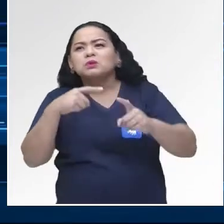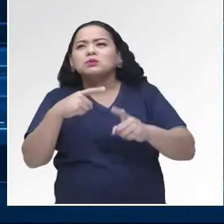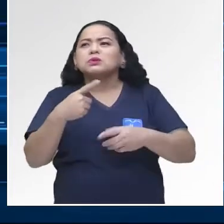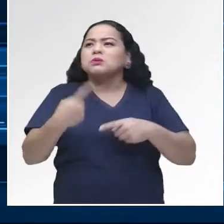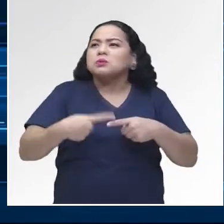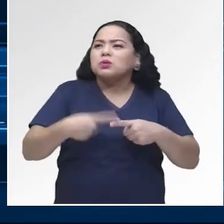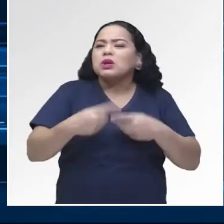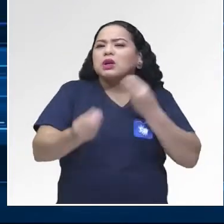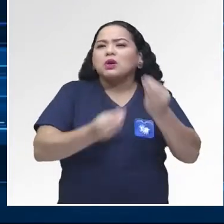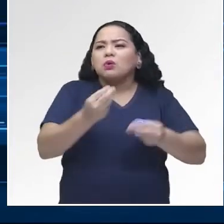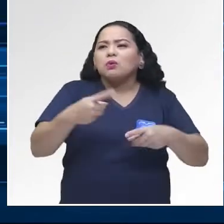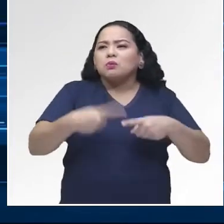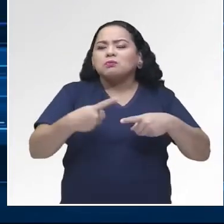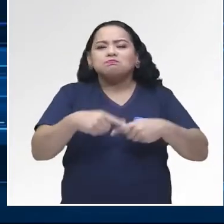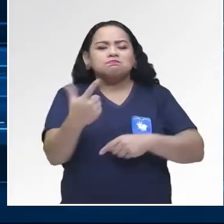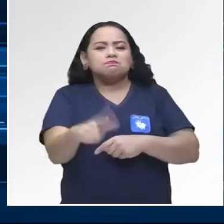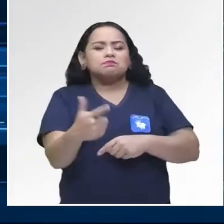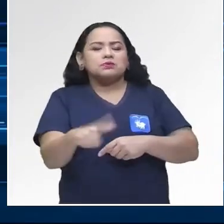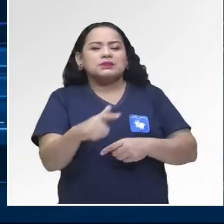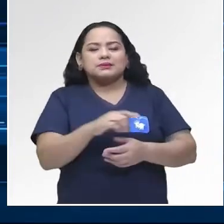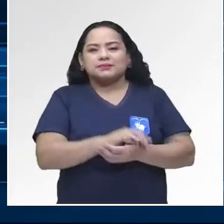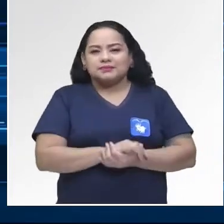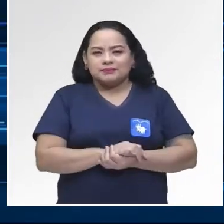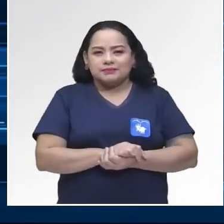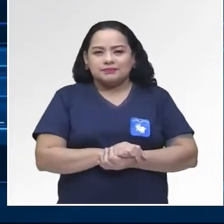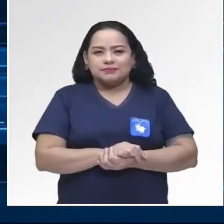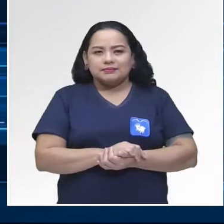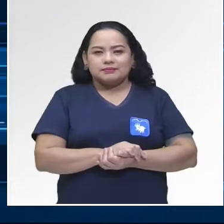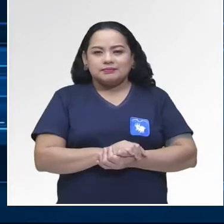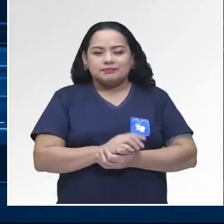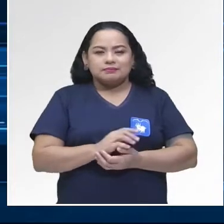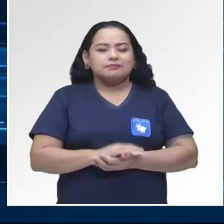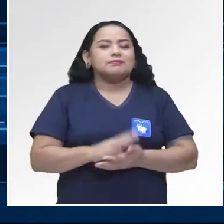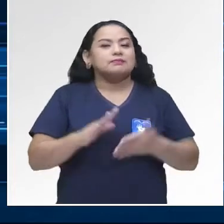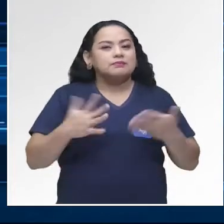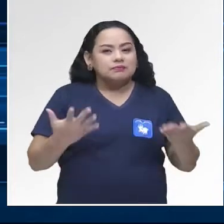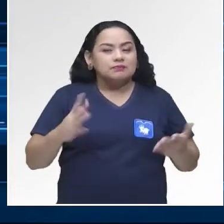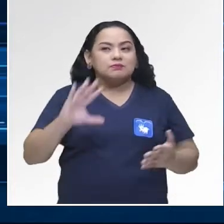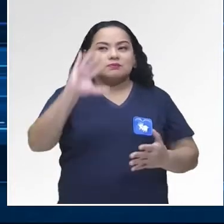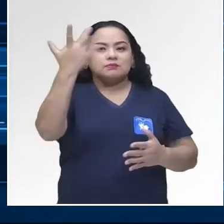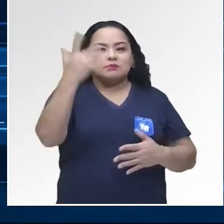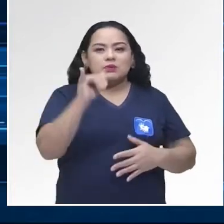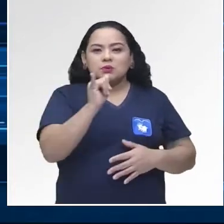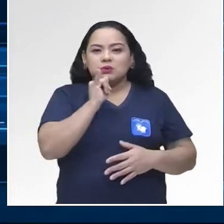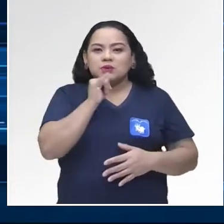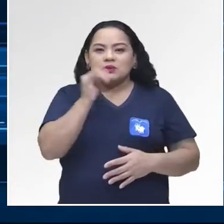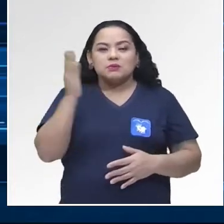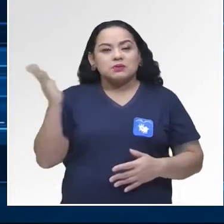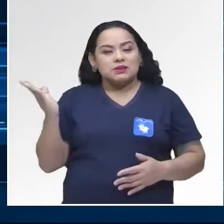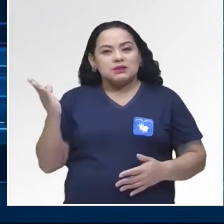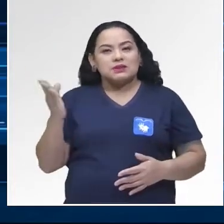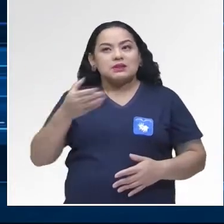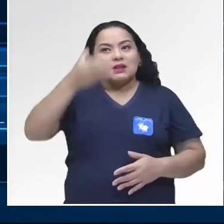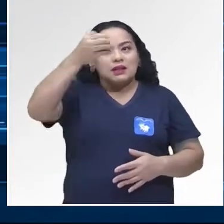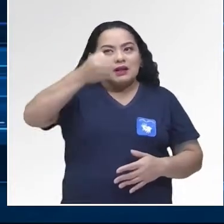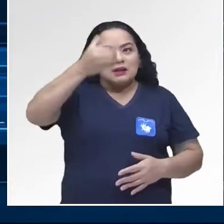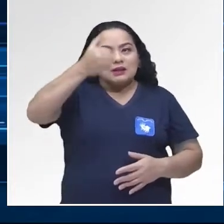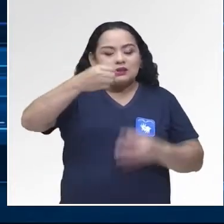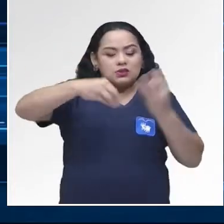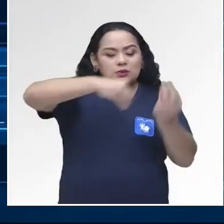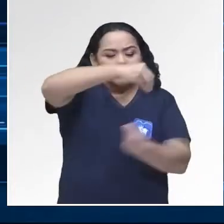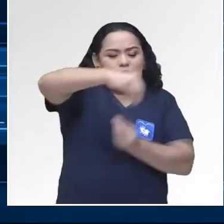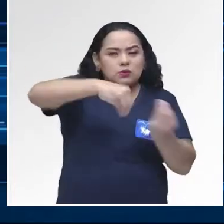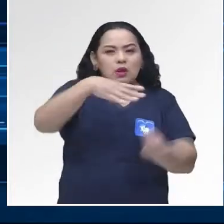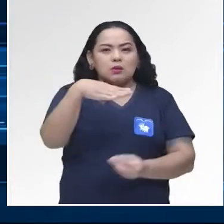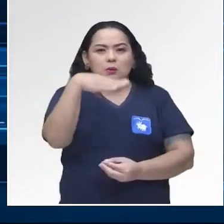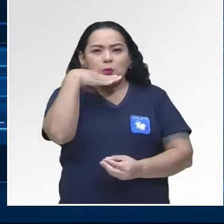fazemos nenhum tipo de reflexão em torno dessa questão. Como é o caso do leite com manga. É o